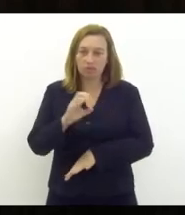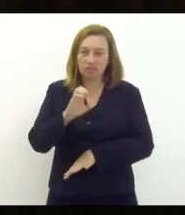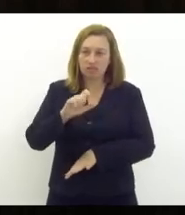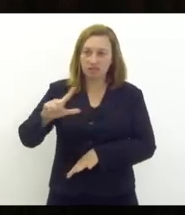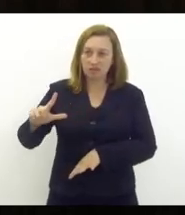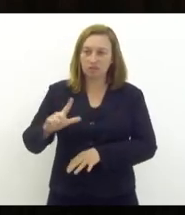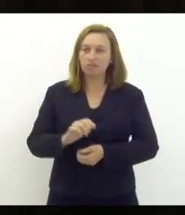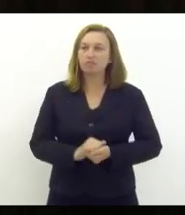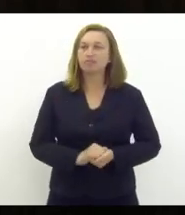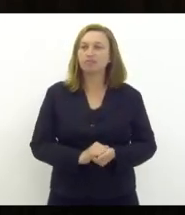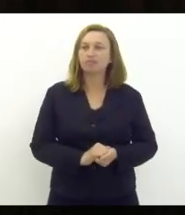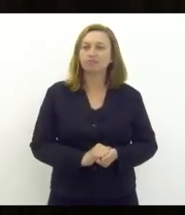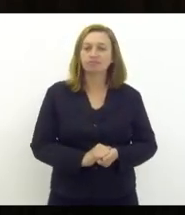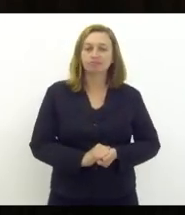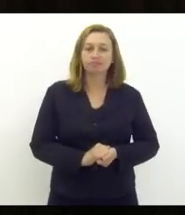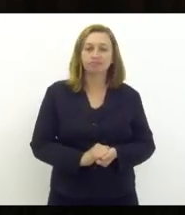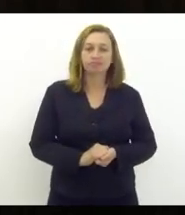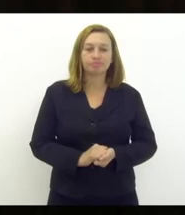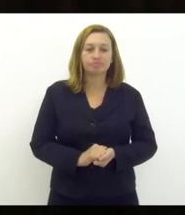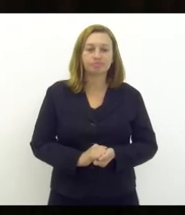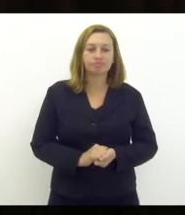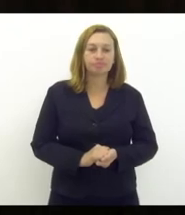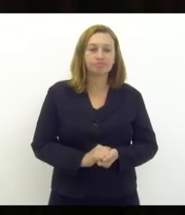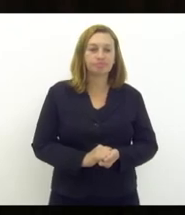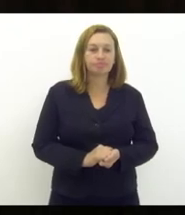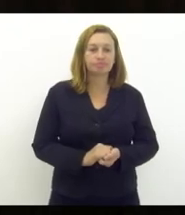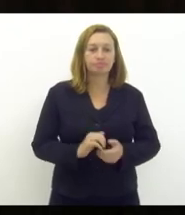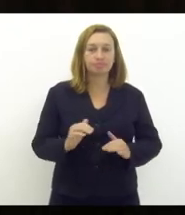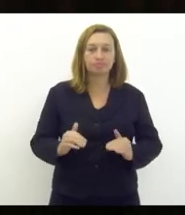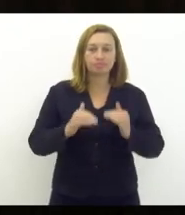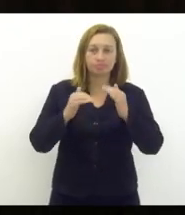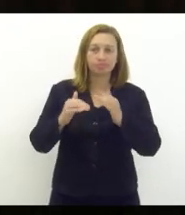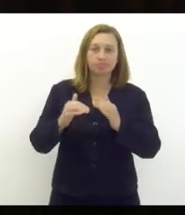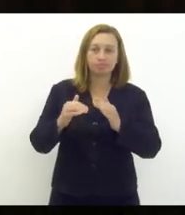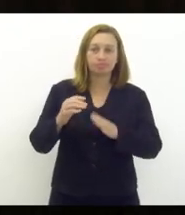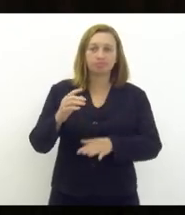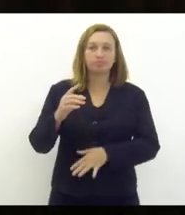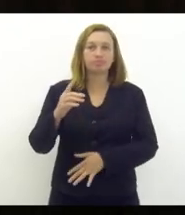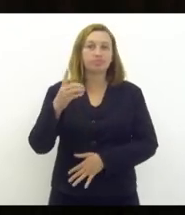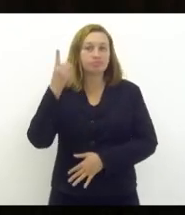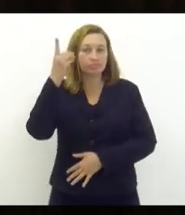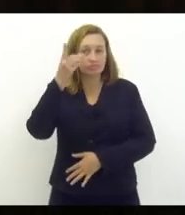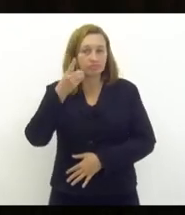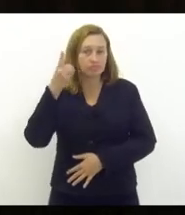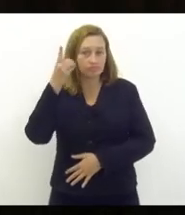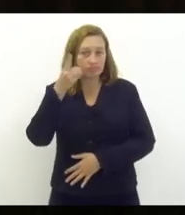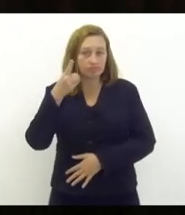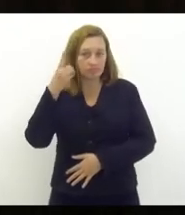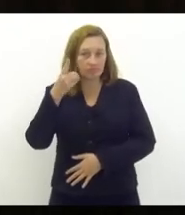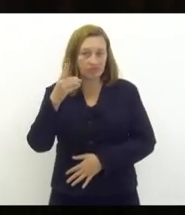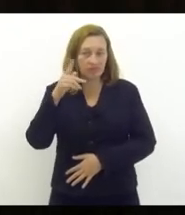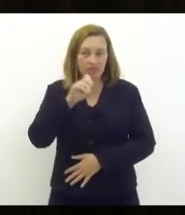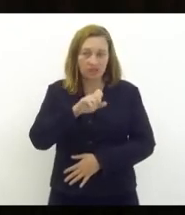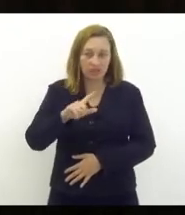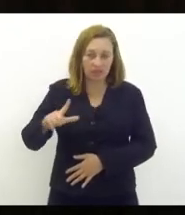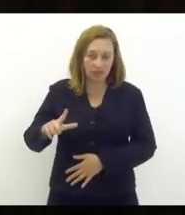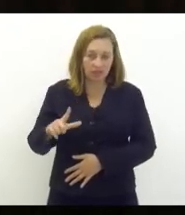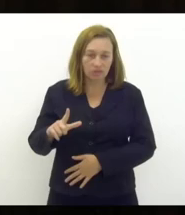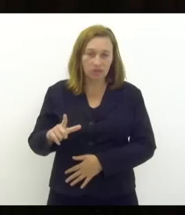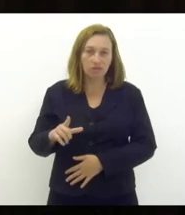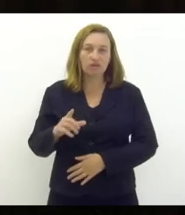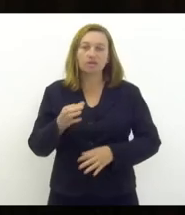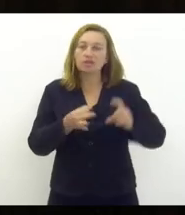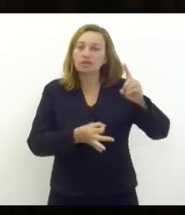Janeiro excelentíssimo Deputado Daniel librelon excelentíssima desembargadora